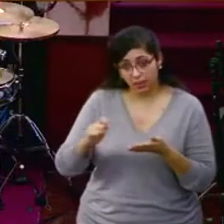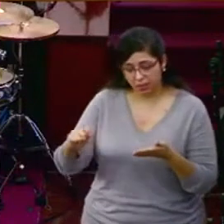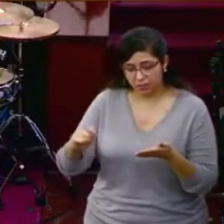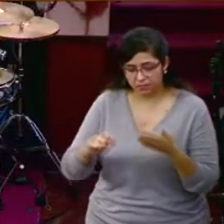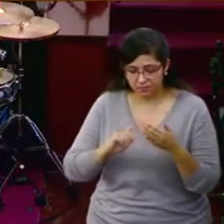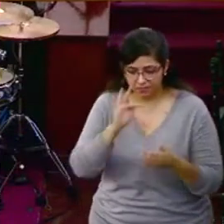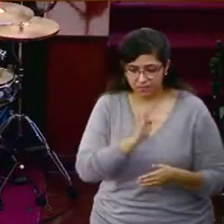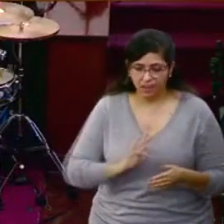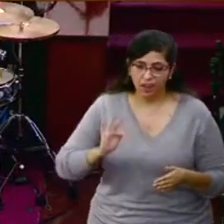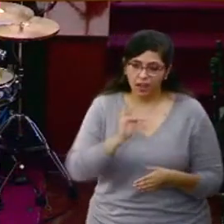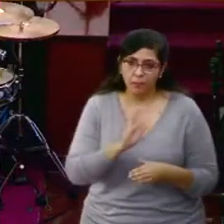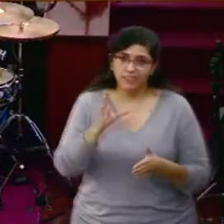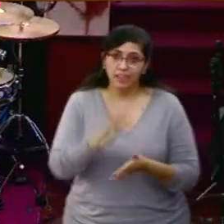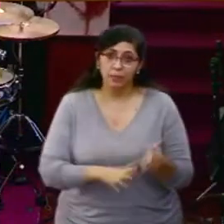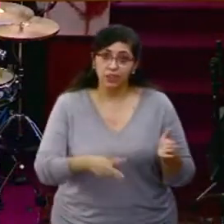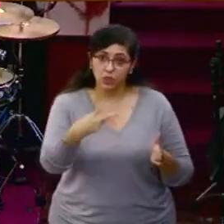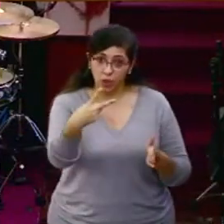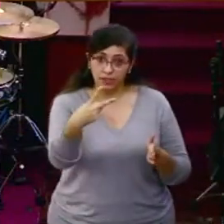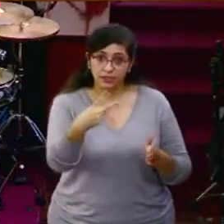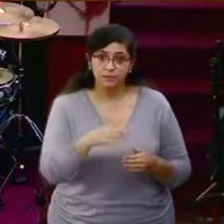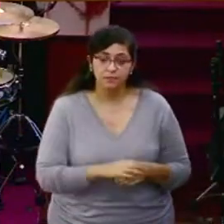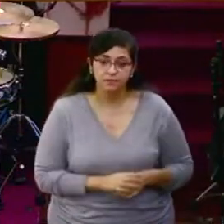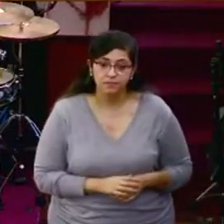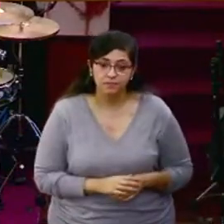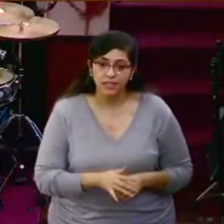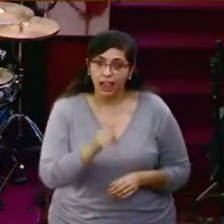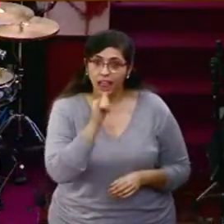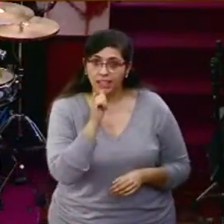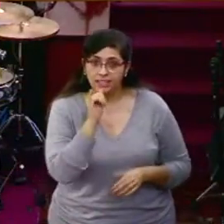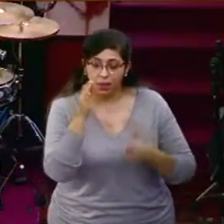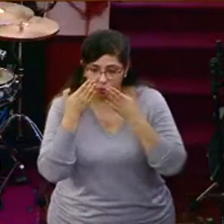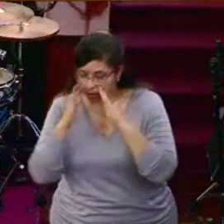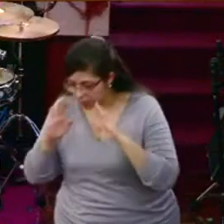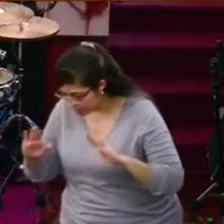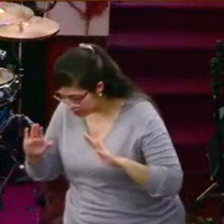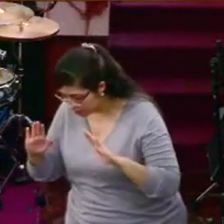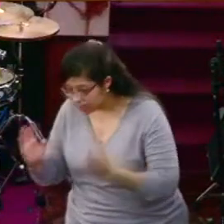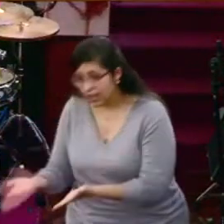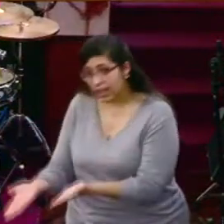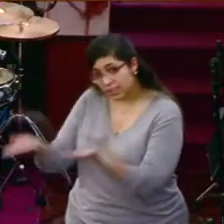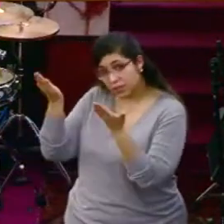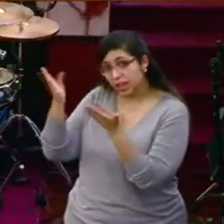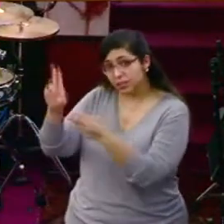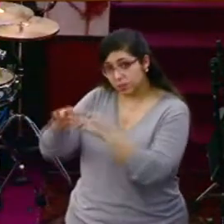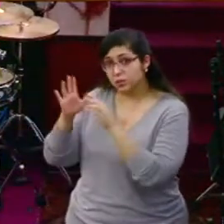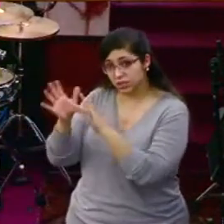em filipenses 2 quando ele conta o exemplo da humilhação e da exaltação de cristo